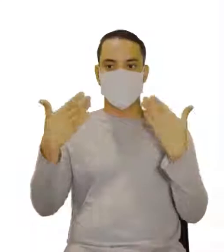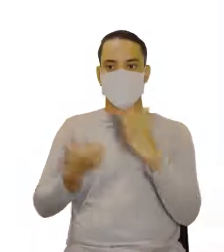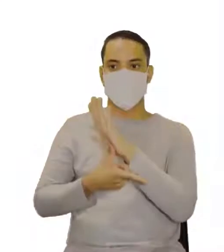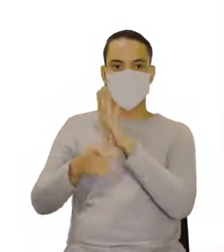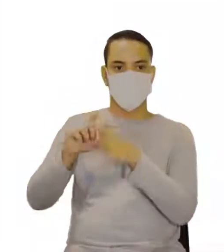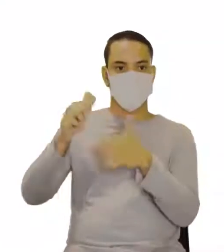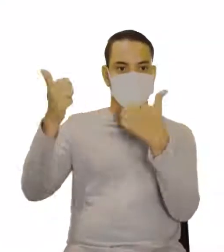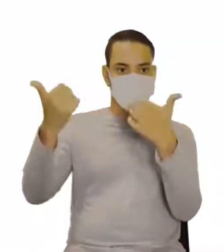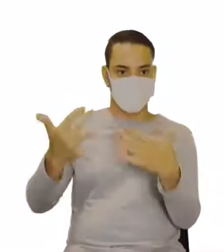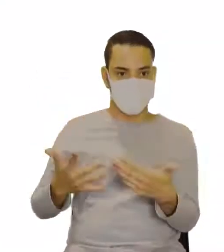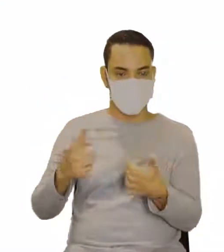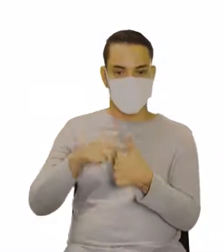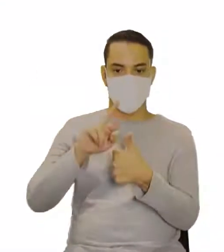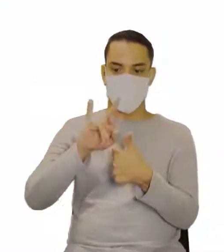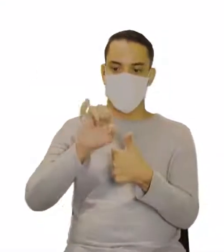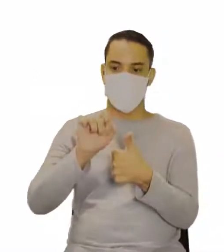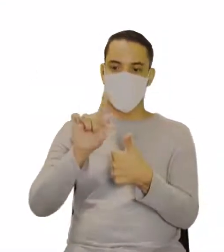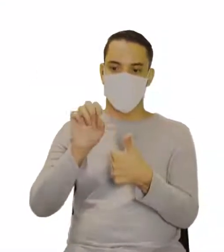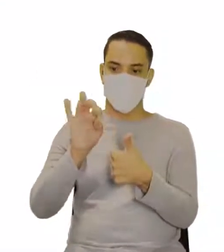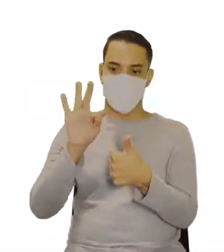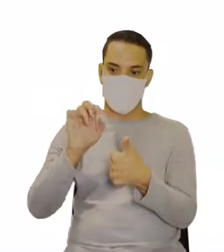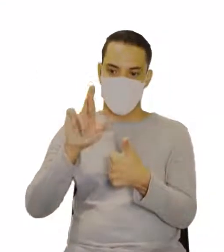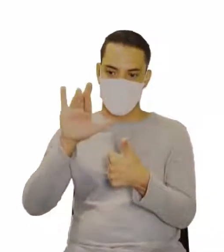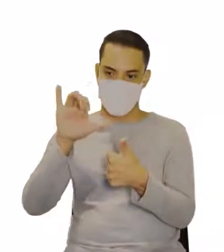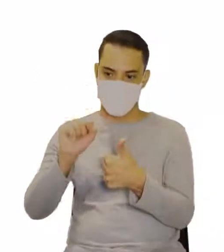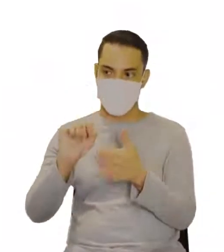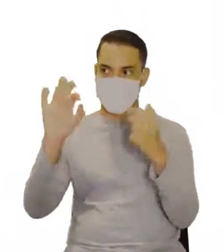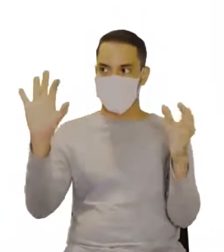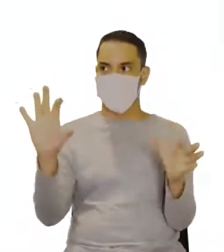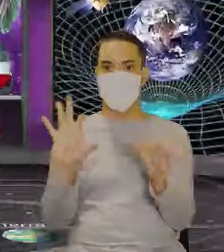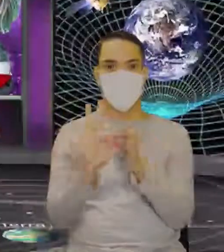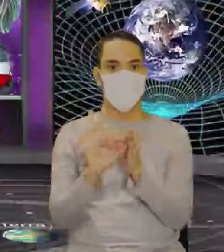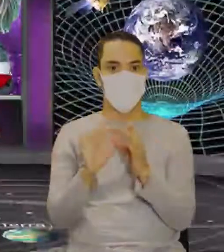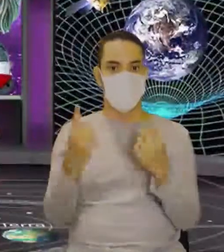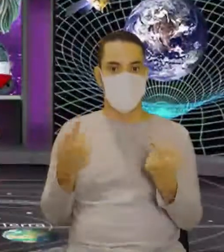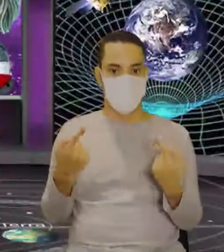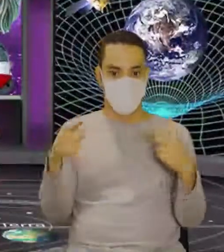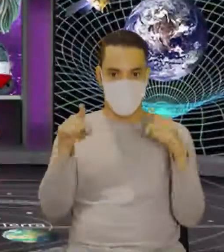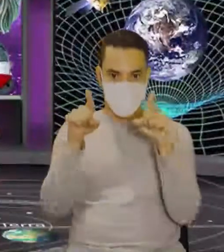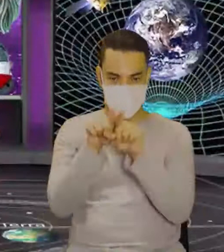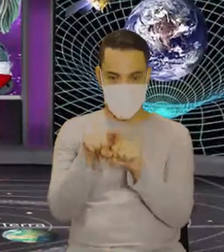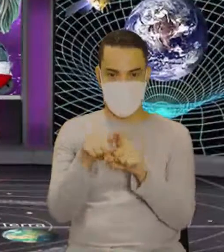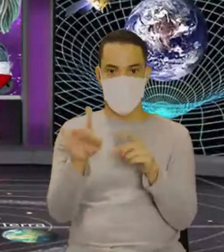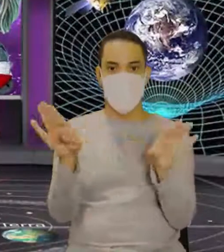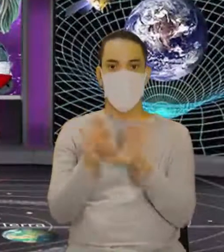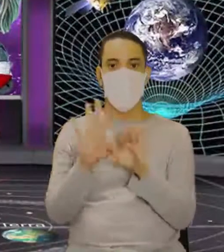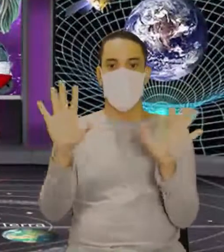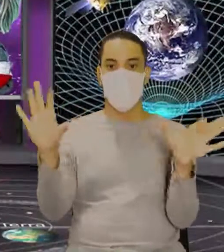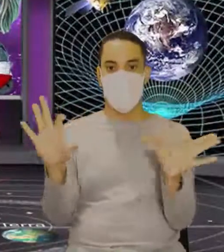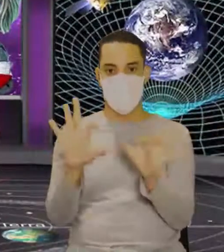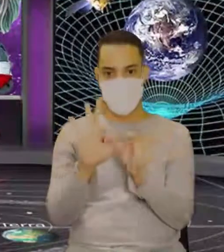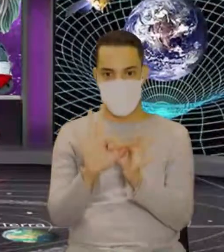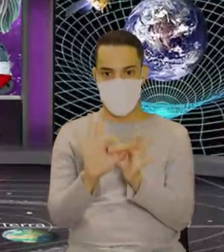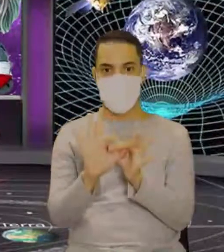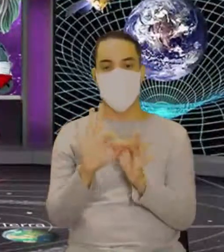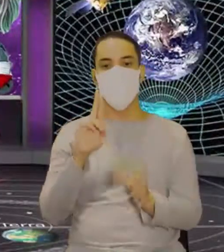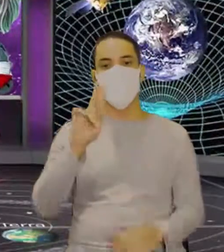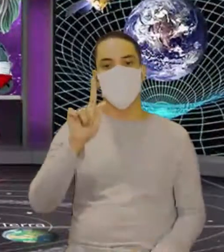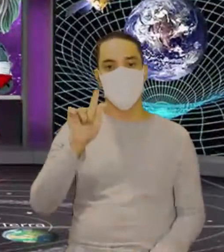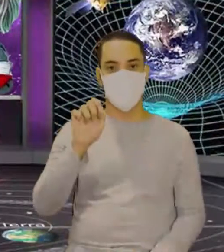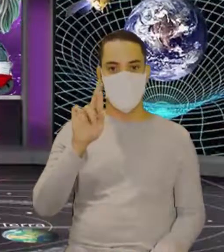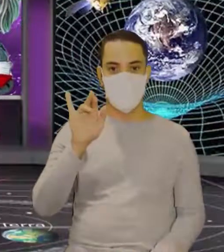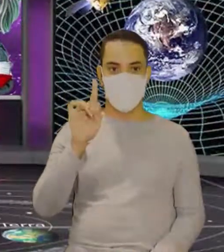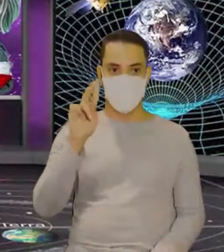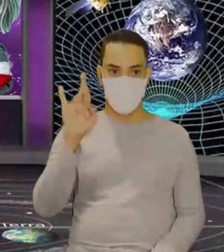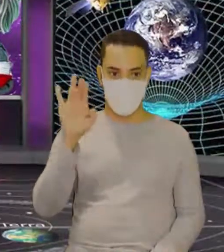ó, resistores que estão associados em paralelo e nós ligamos esses resistores a um gerador